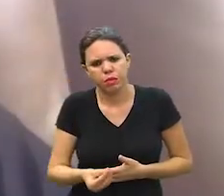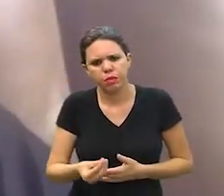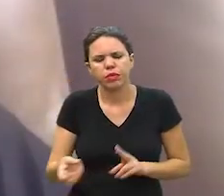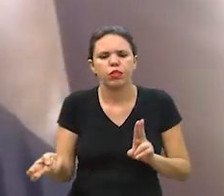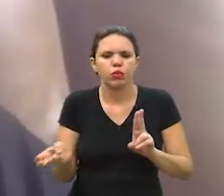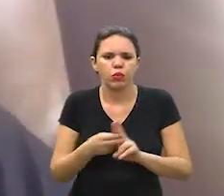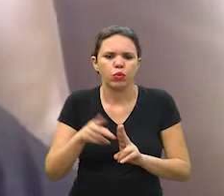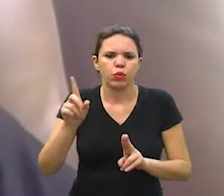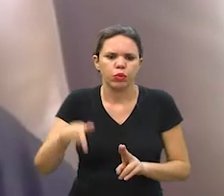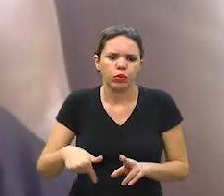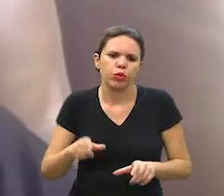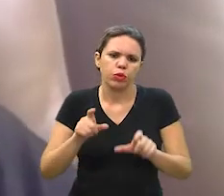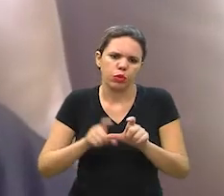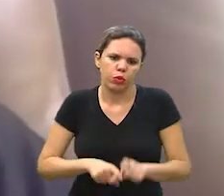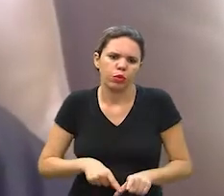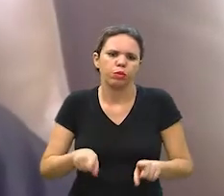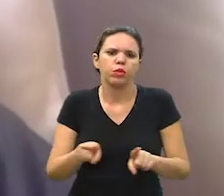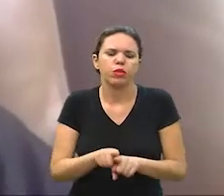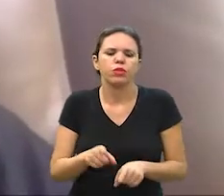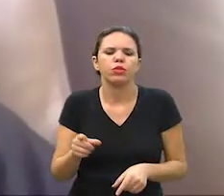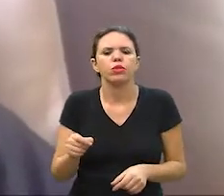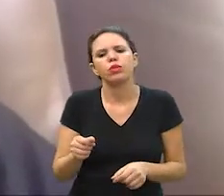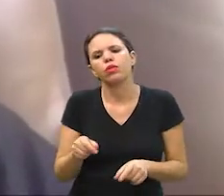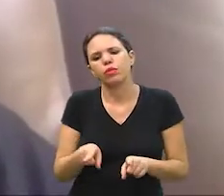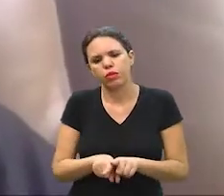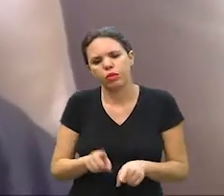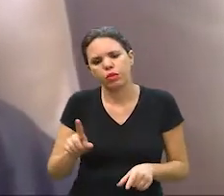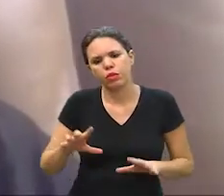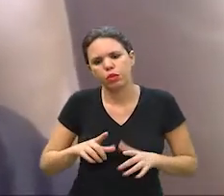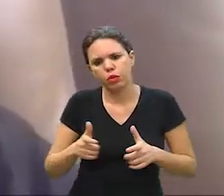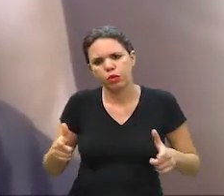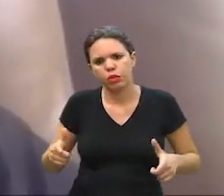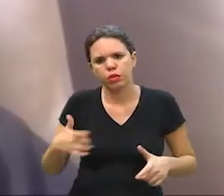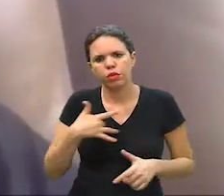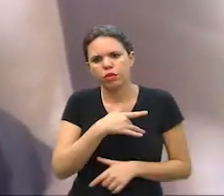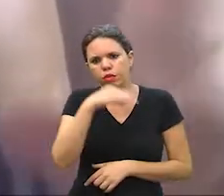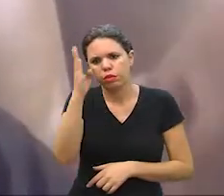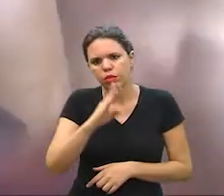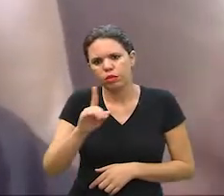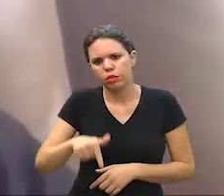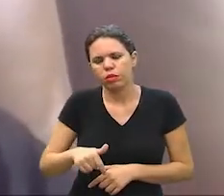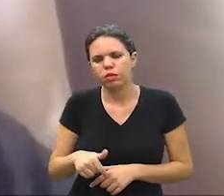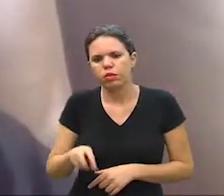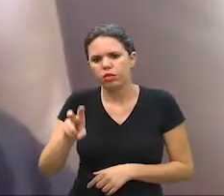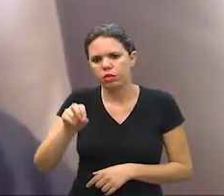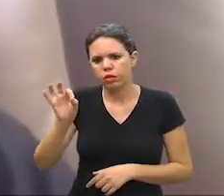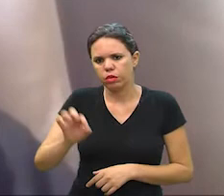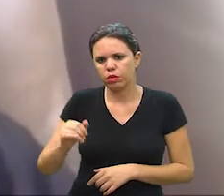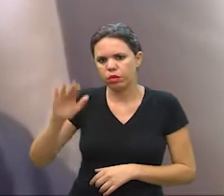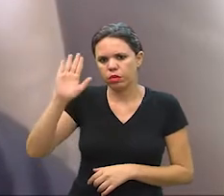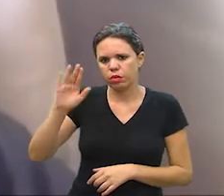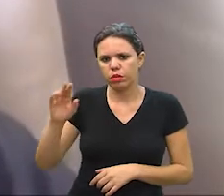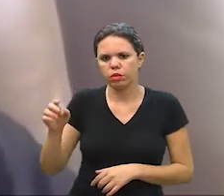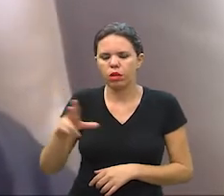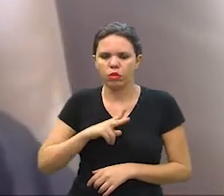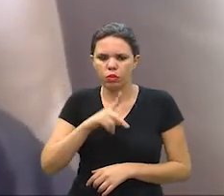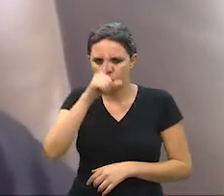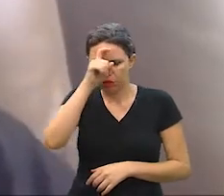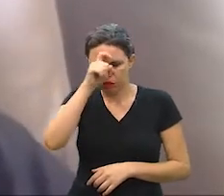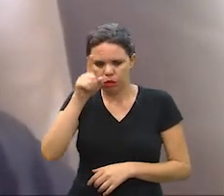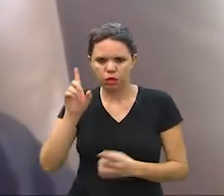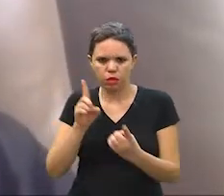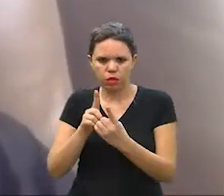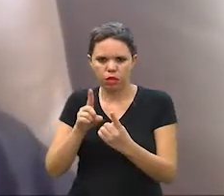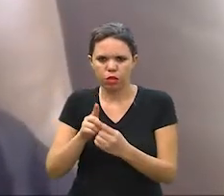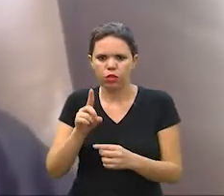SUS é subfinanciado e, além de tudo, parte do financiamento da saúde no Brasil, mais de 50% é do privado, que